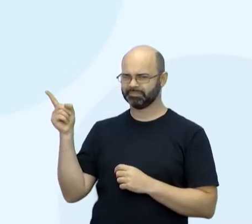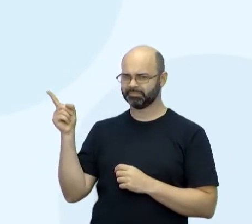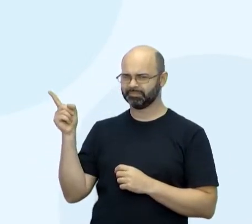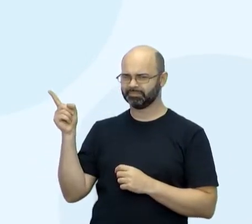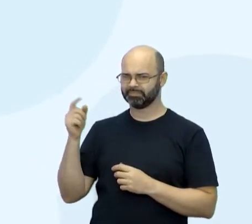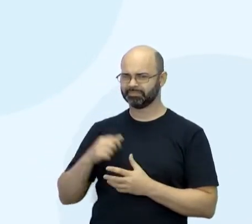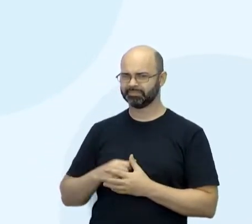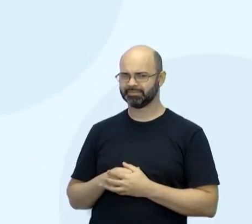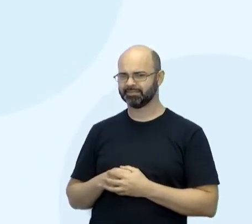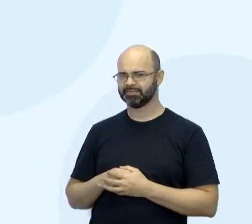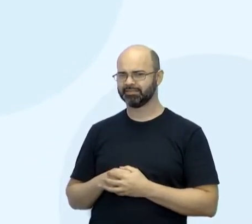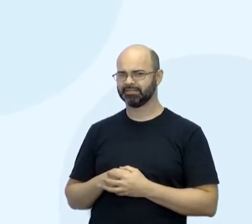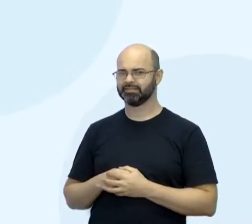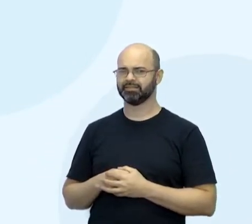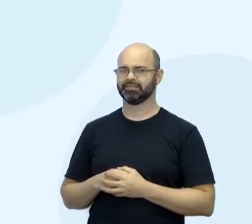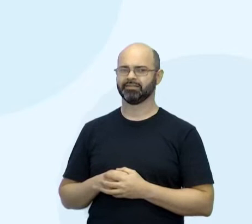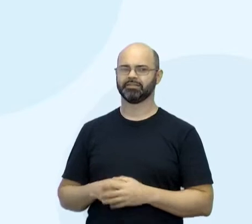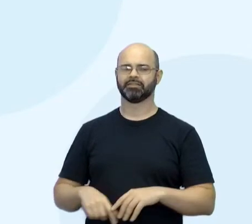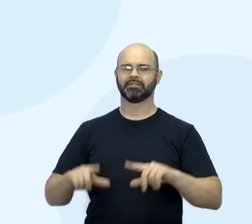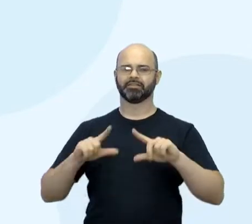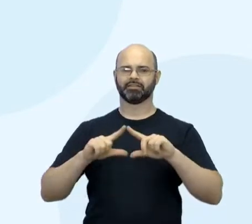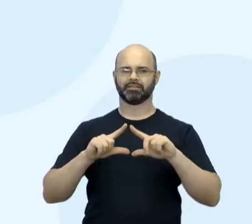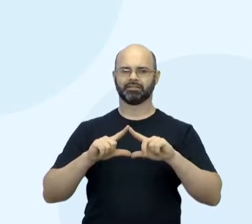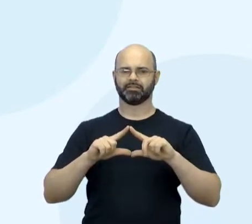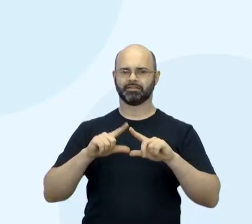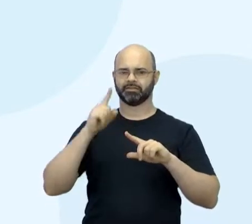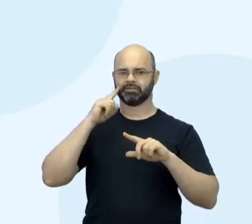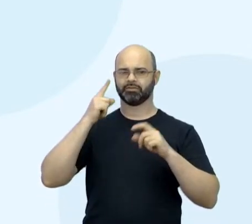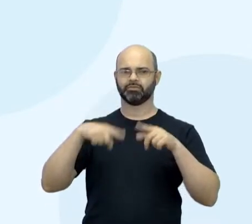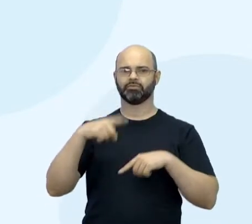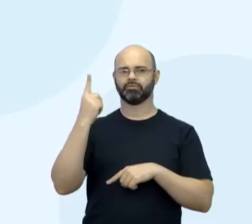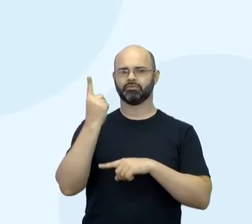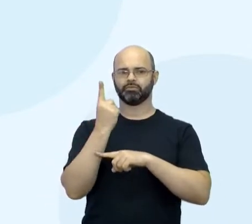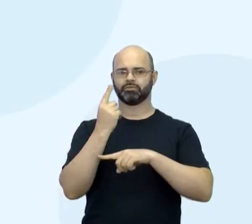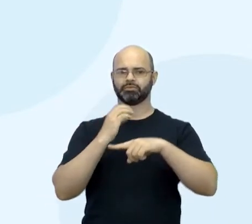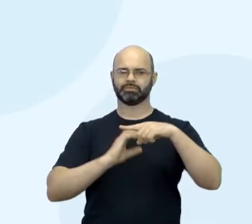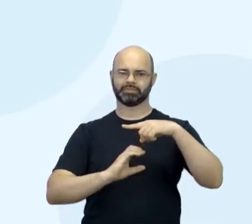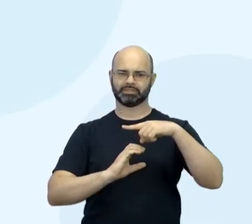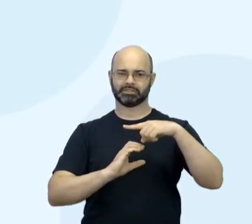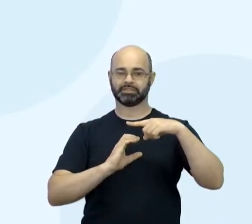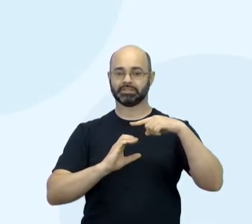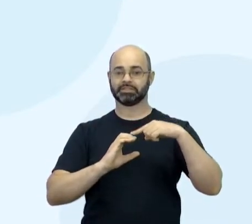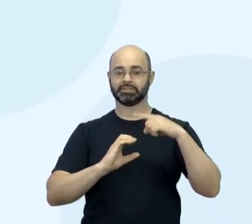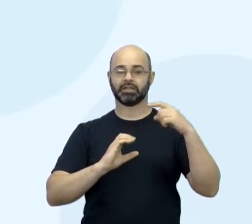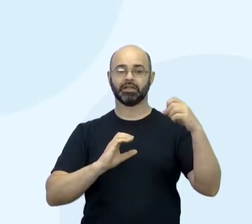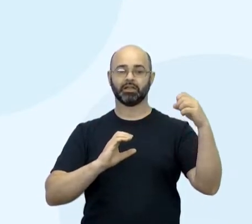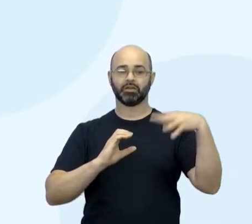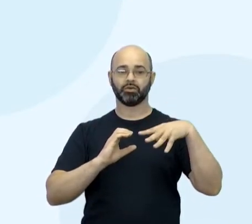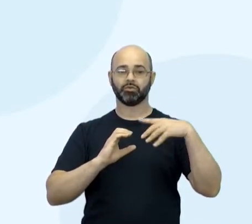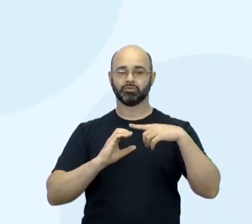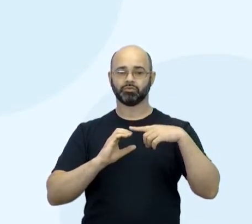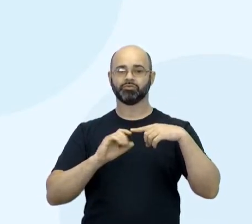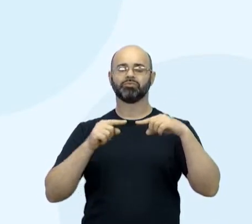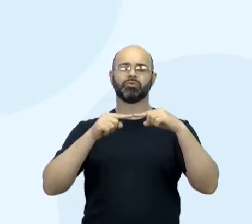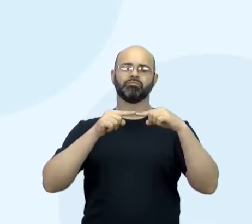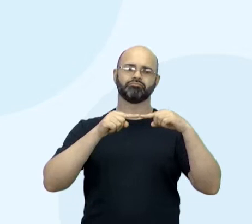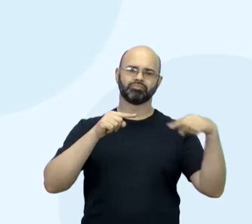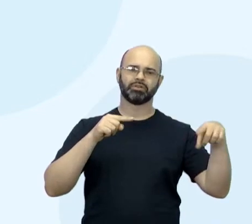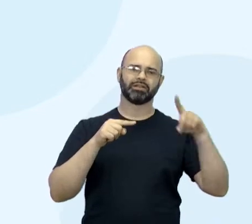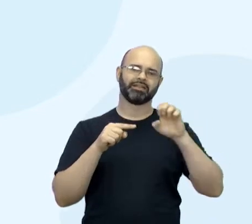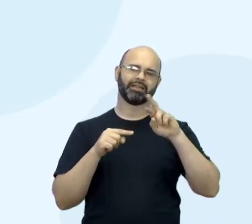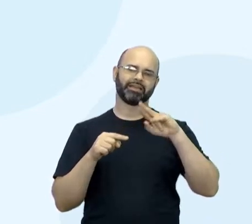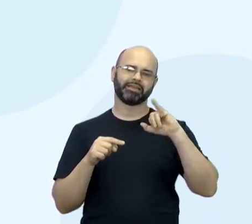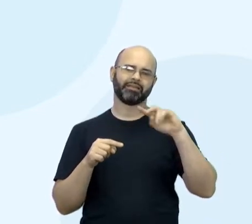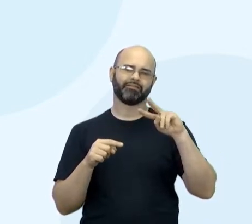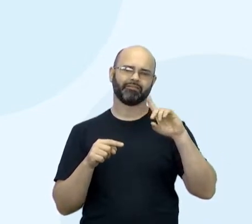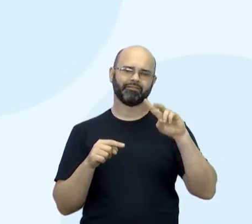o delta ao quadrado do campo magnético, 1 sobre C, o C é a velocidade da luz, e aqui chama as derivadas, né? No